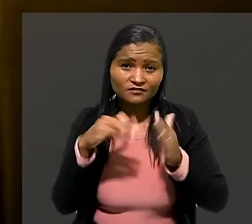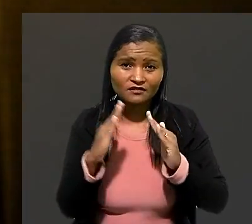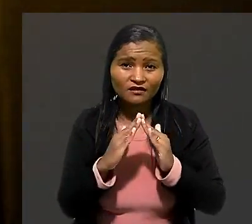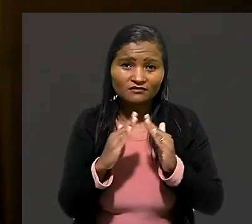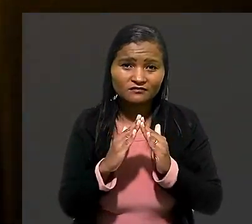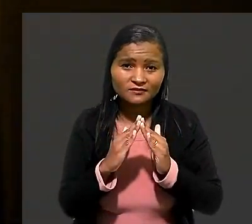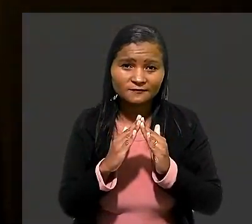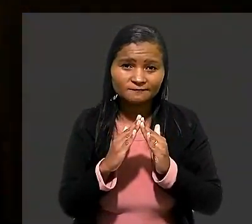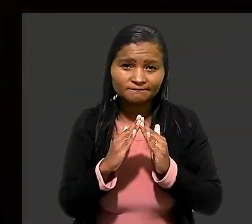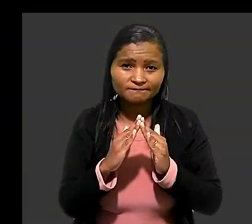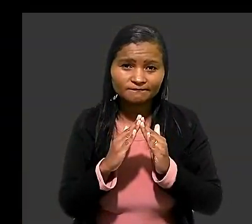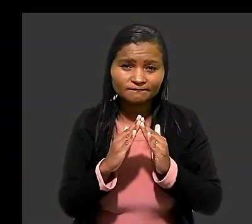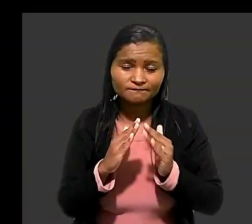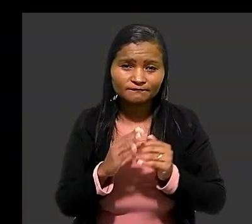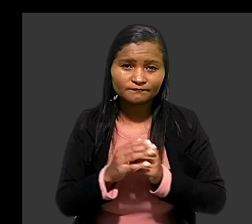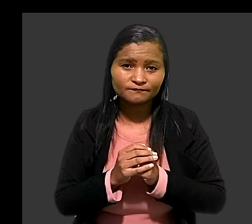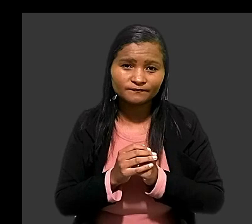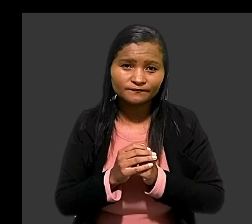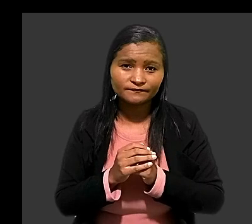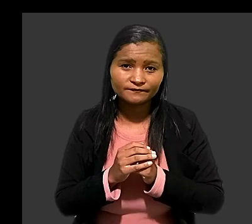casa.